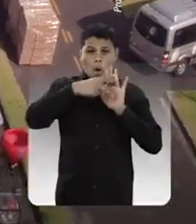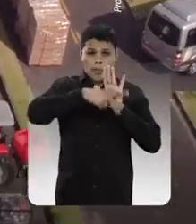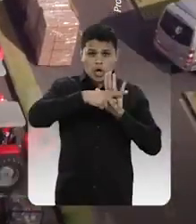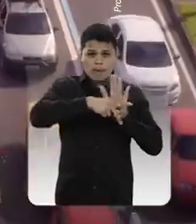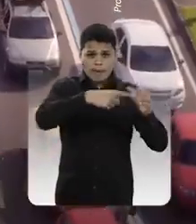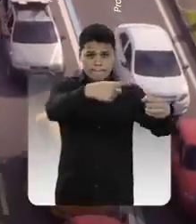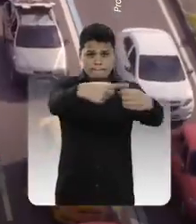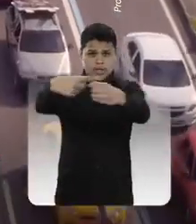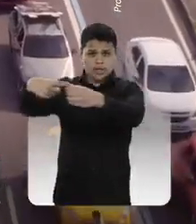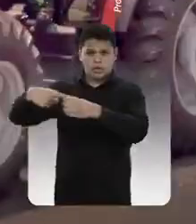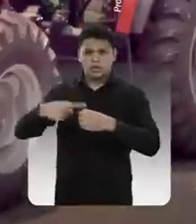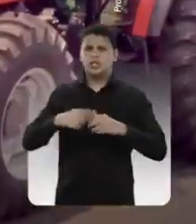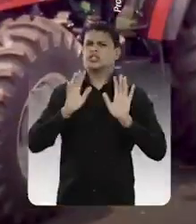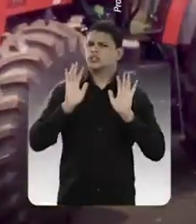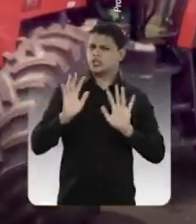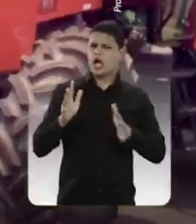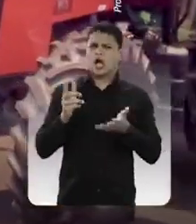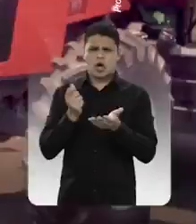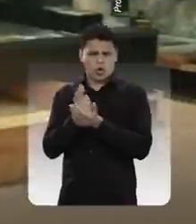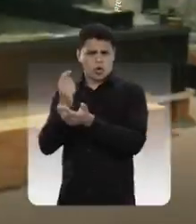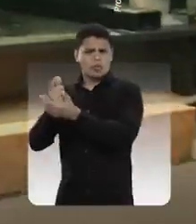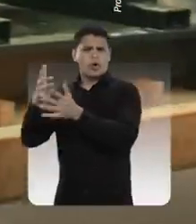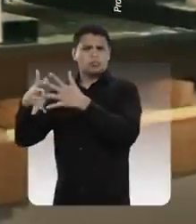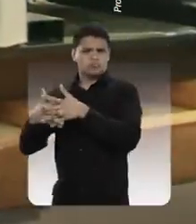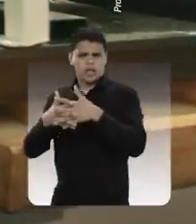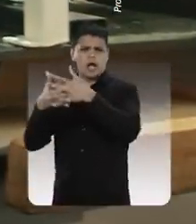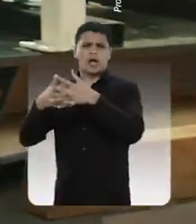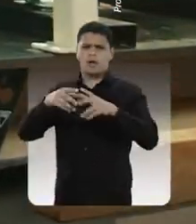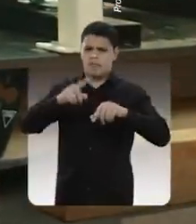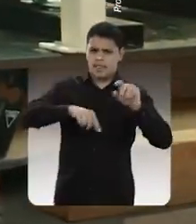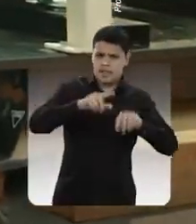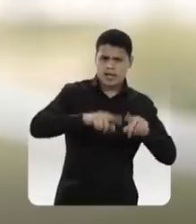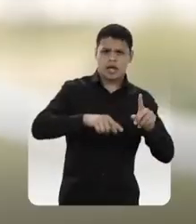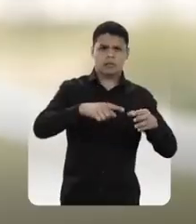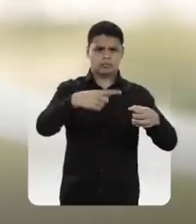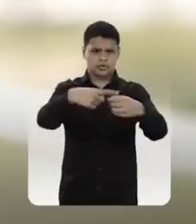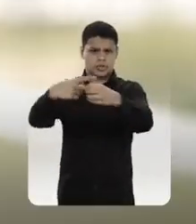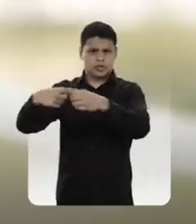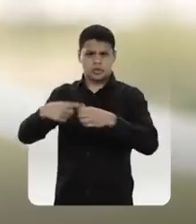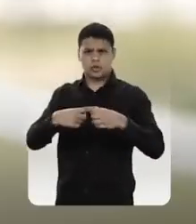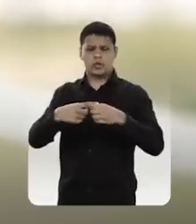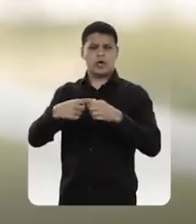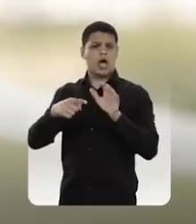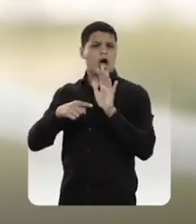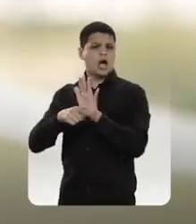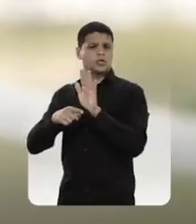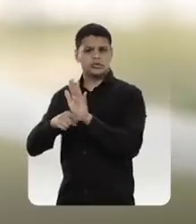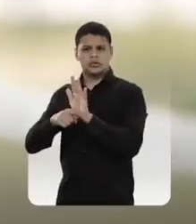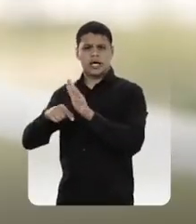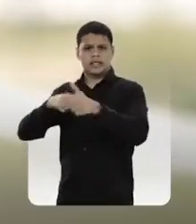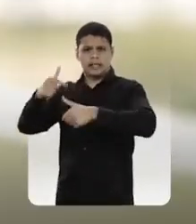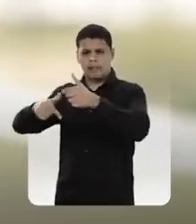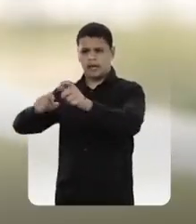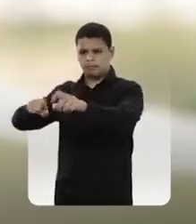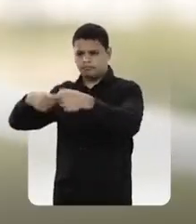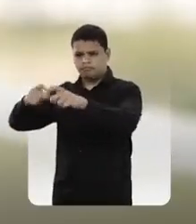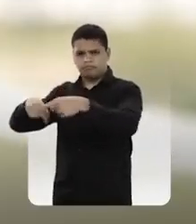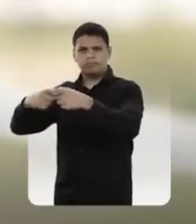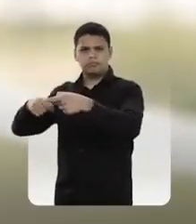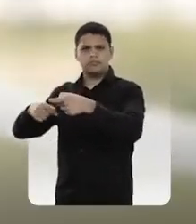O programa Terra Produtiva já comprou máquinas e equipamentos para o interior, que em breve vão ajudar o trabalho do produtor